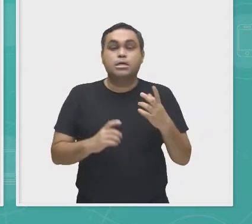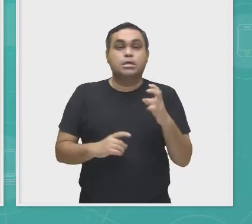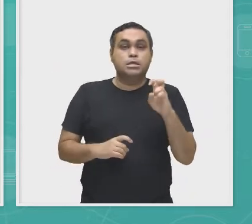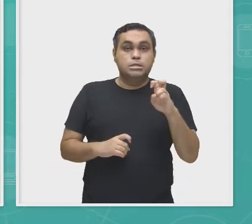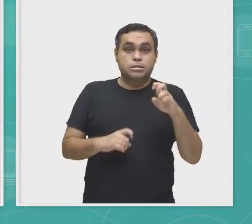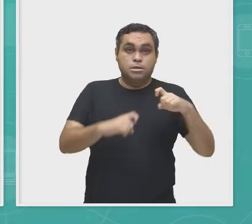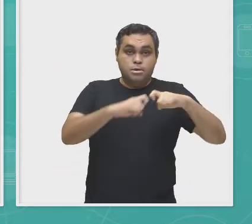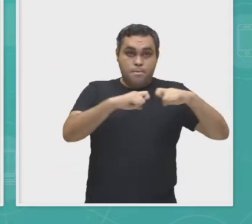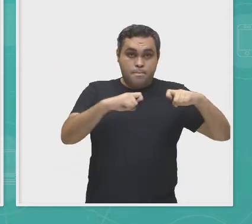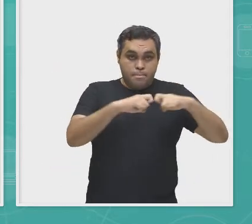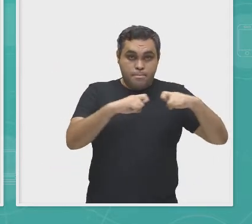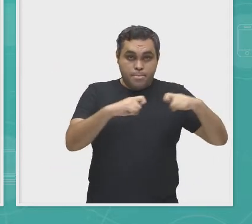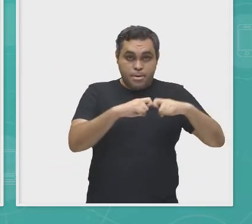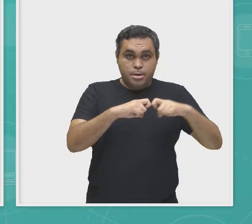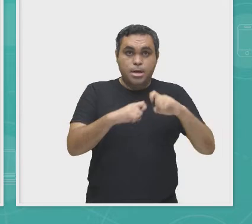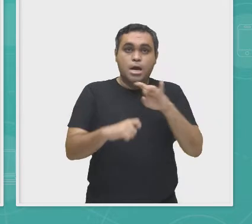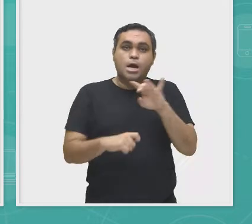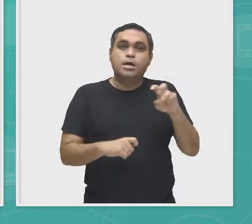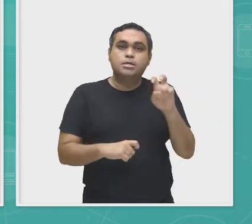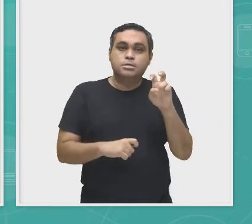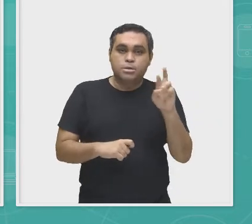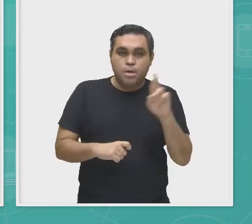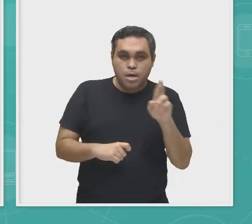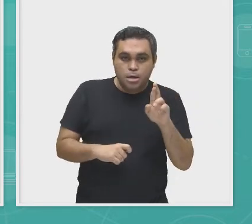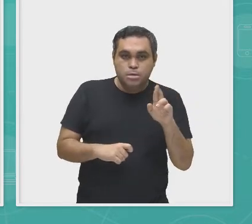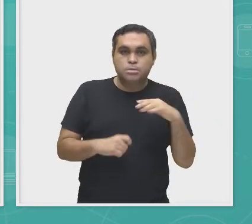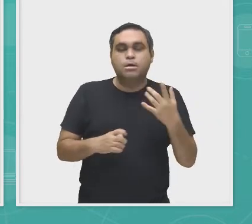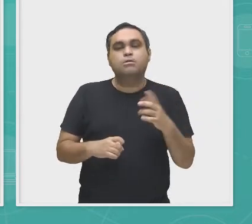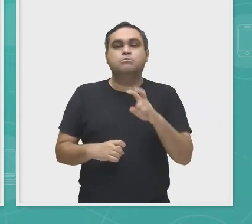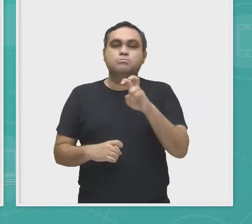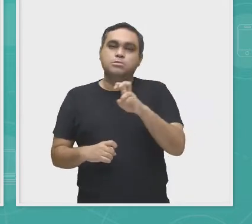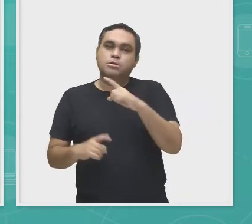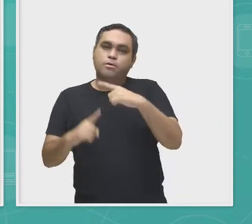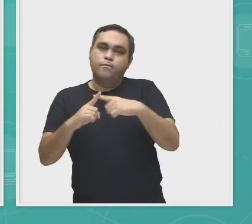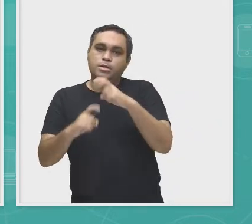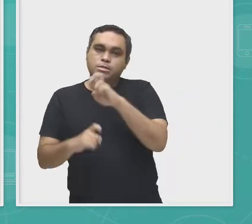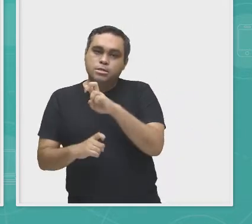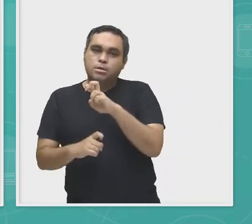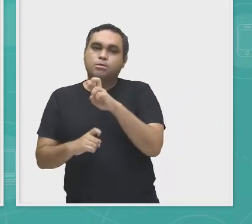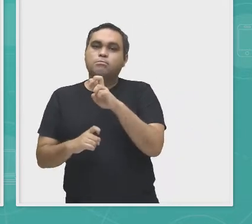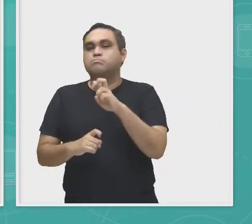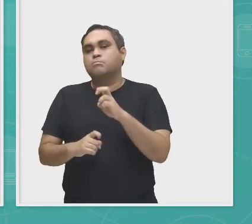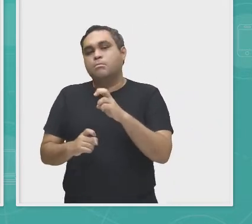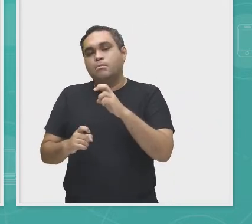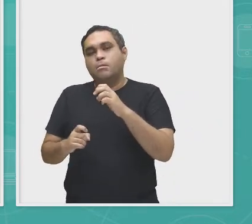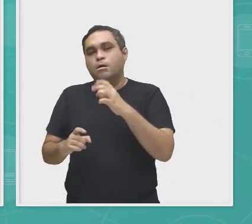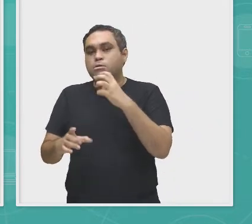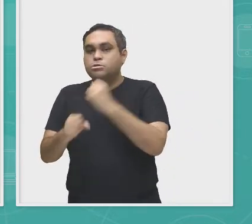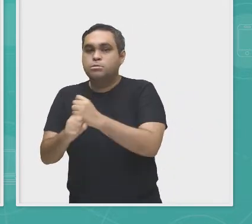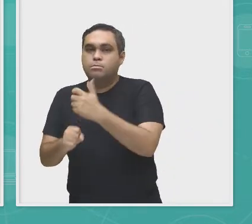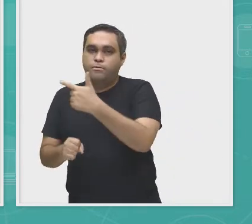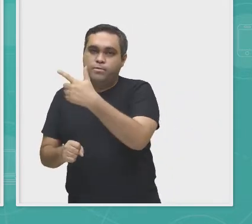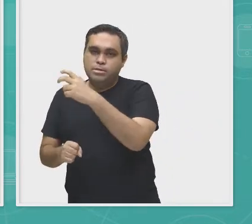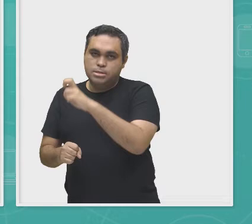a R$5 cada uma. Multiplicando isso aqui, eu vou ter 25.